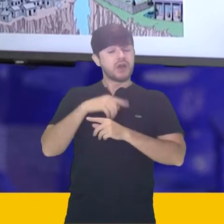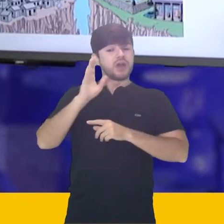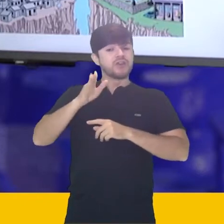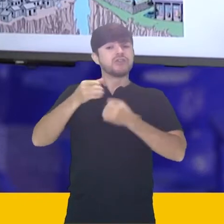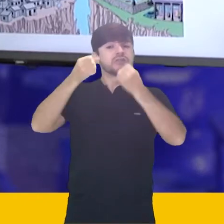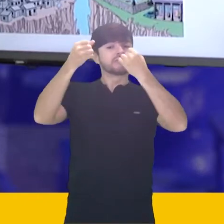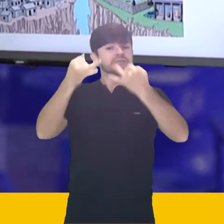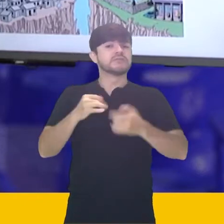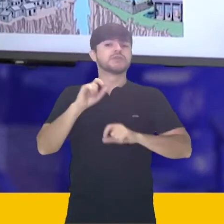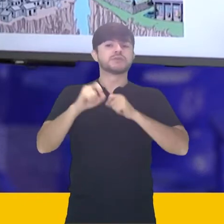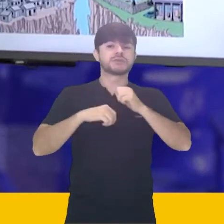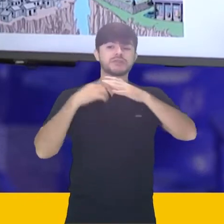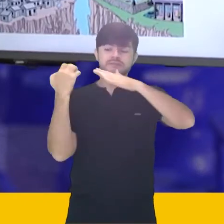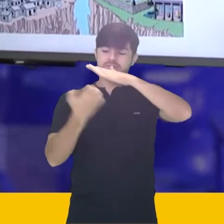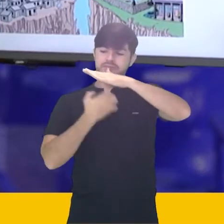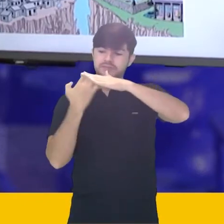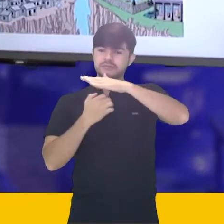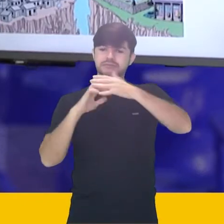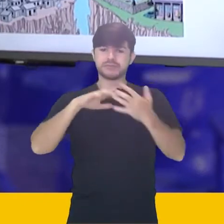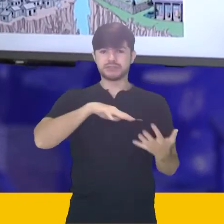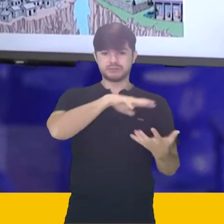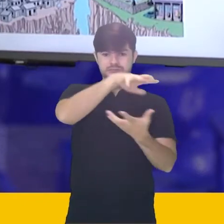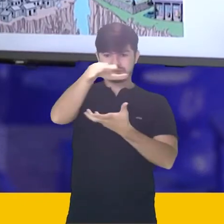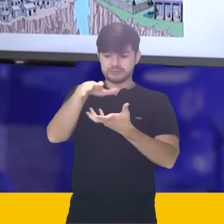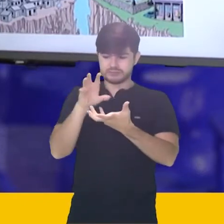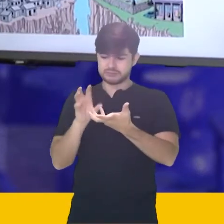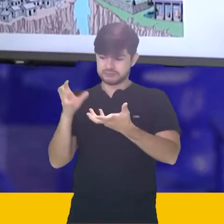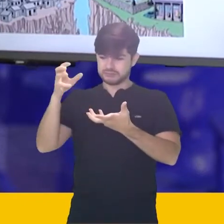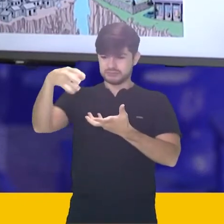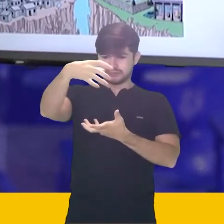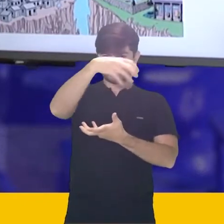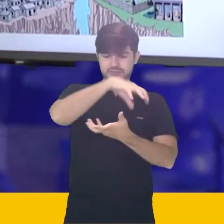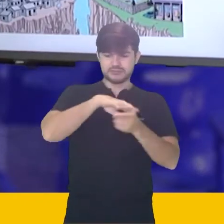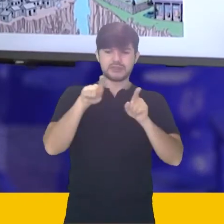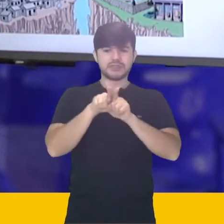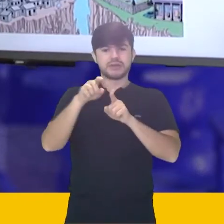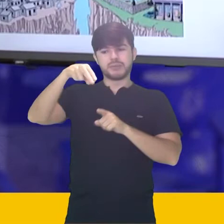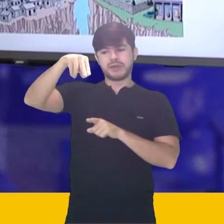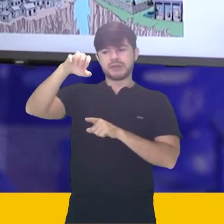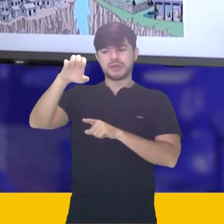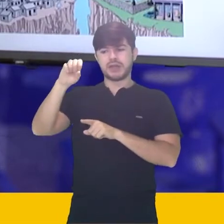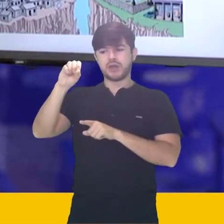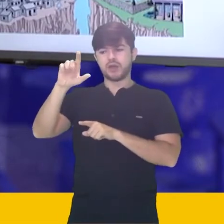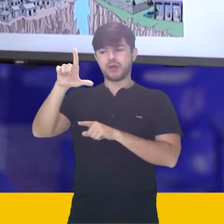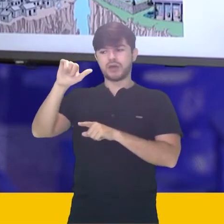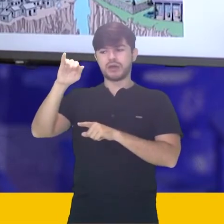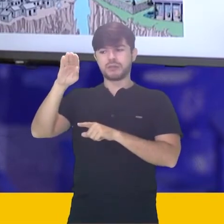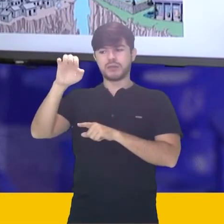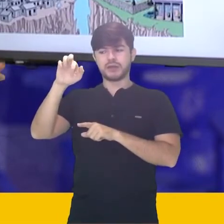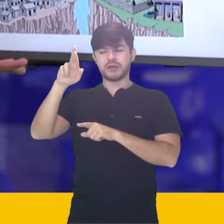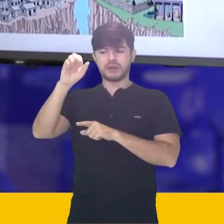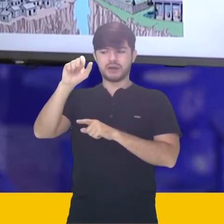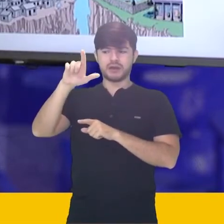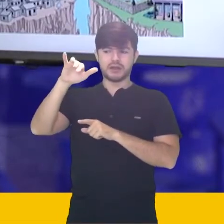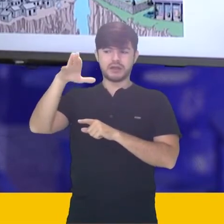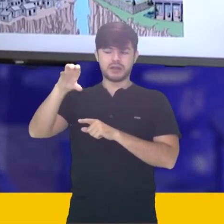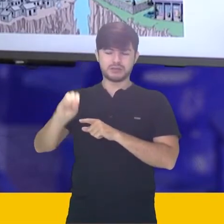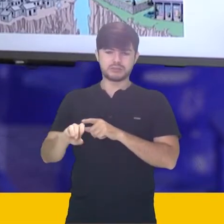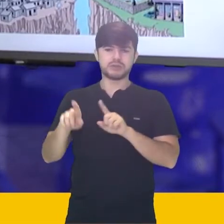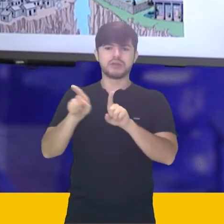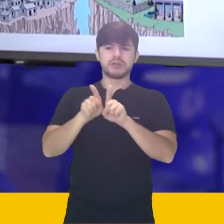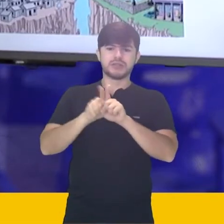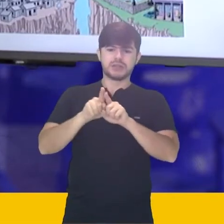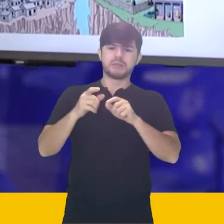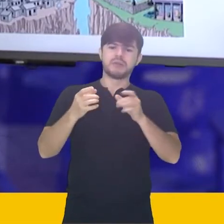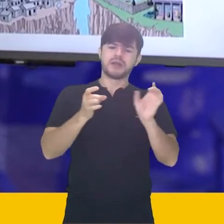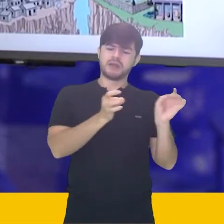falou sobre, por exemplo, neoliberalismo, a gente falou sobre esse fluxo de mercadorias no mundo